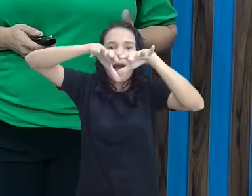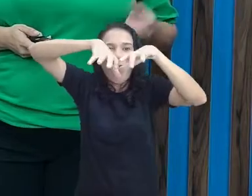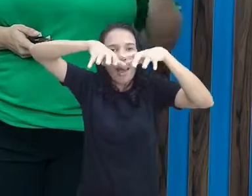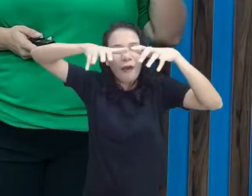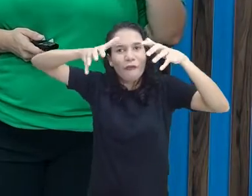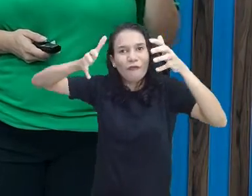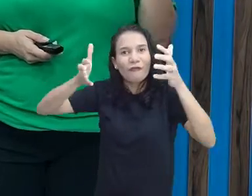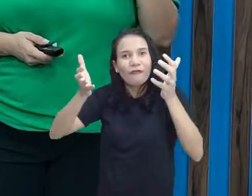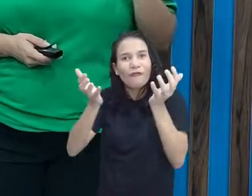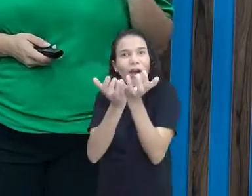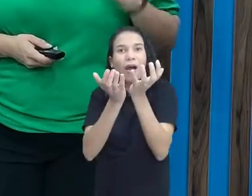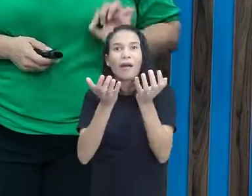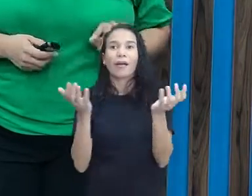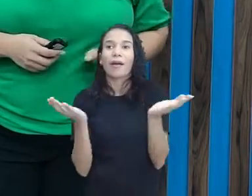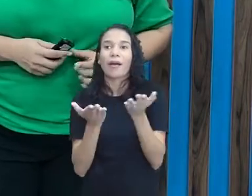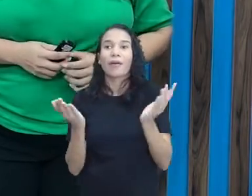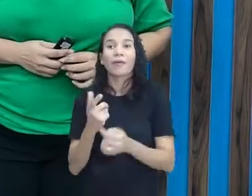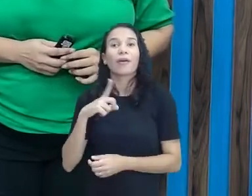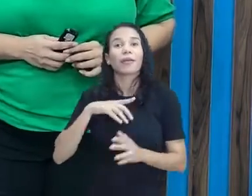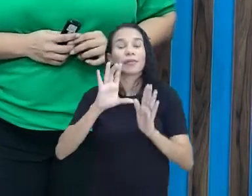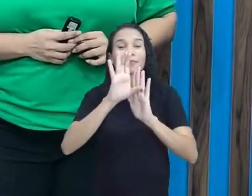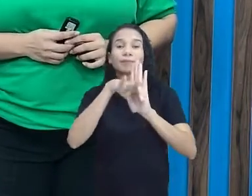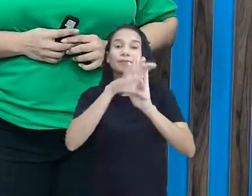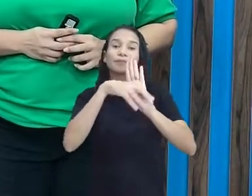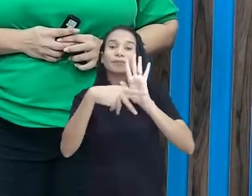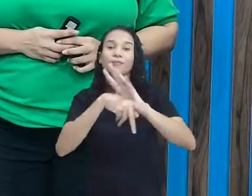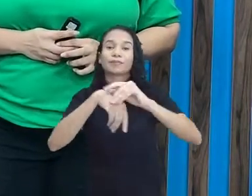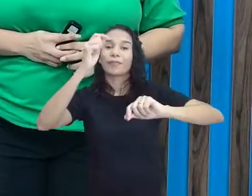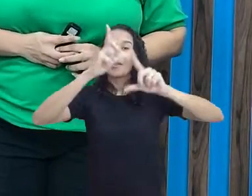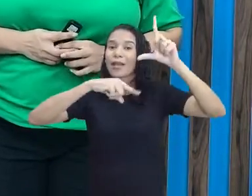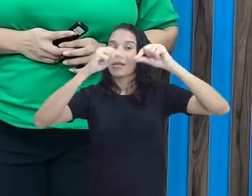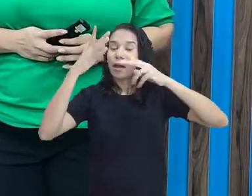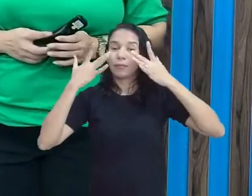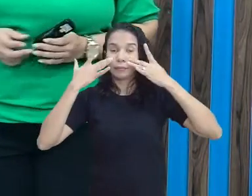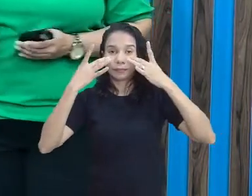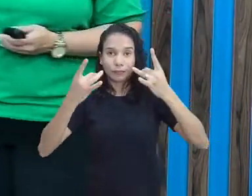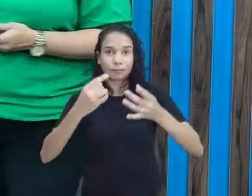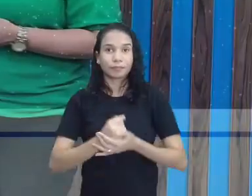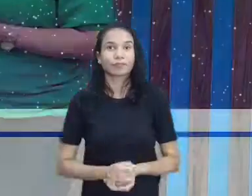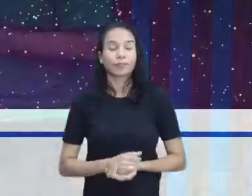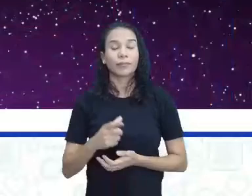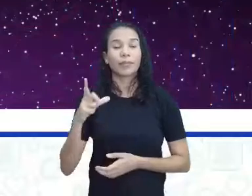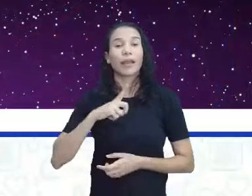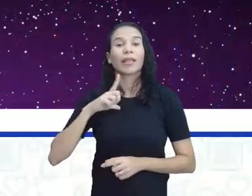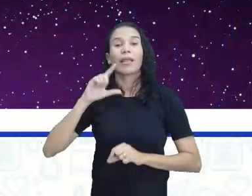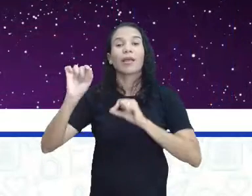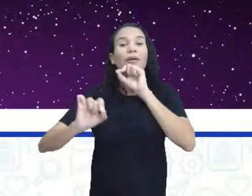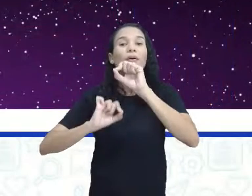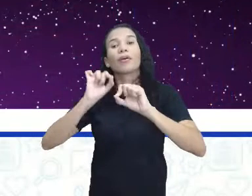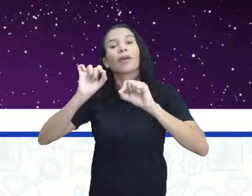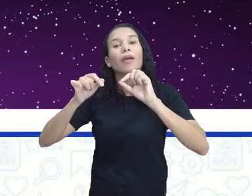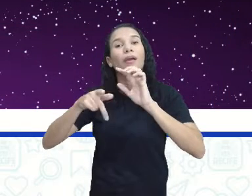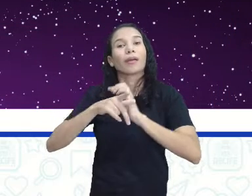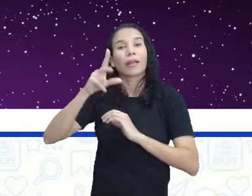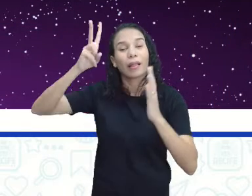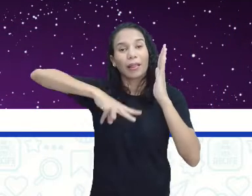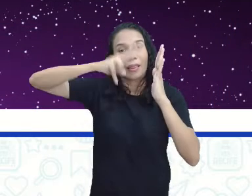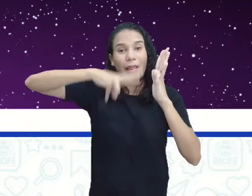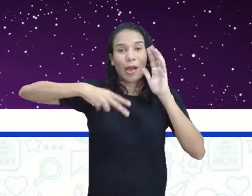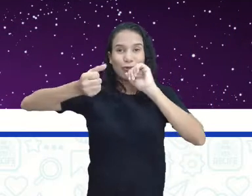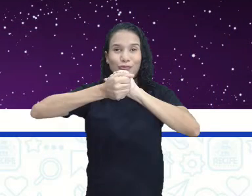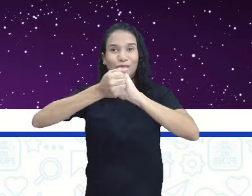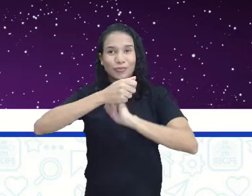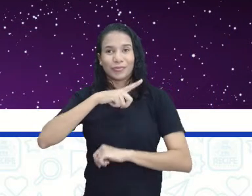ó, olha aí o conceito de estrelas. Presta bem atenção. No conceito de estrelas, leiam aí